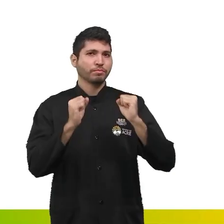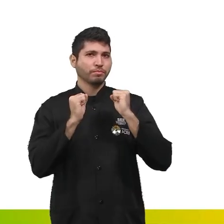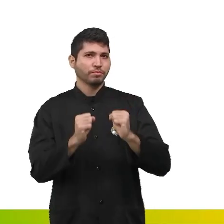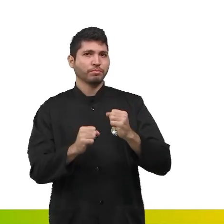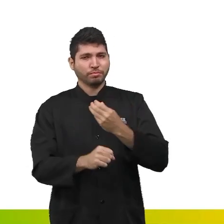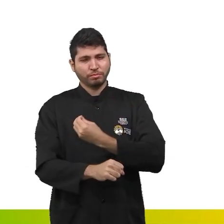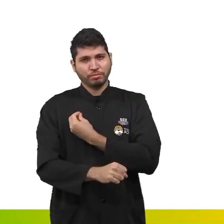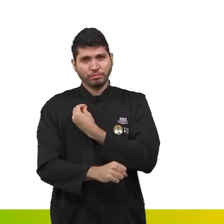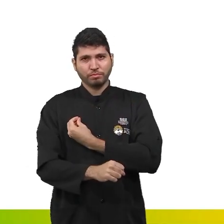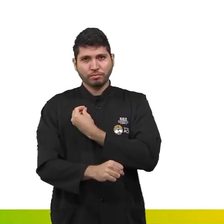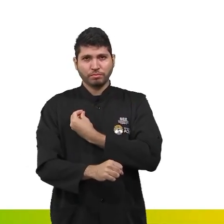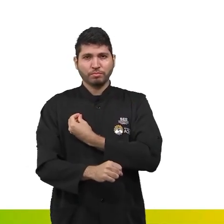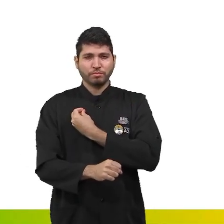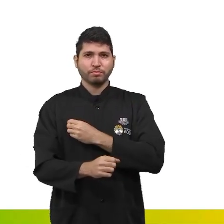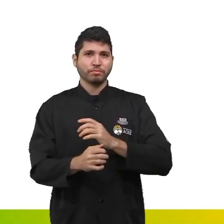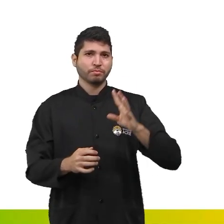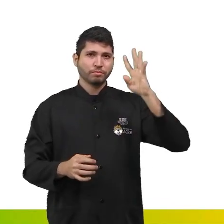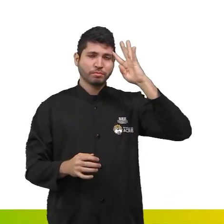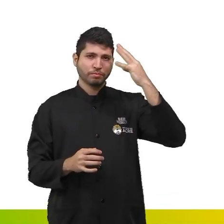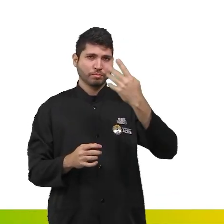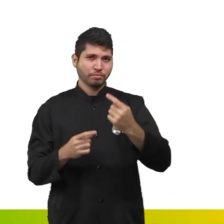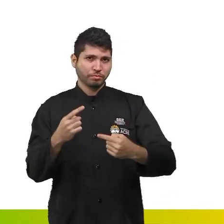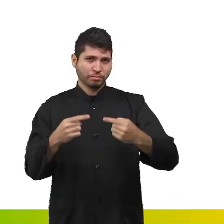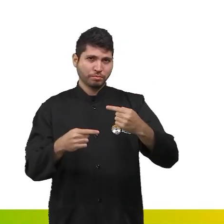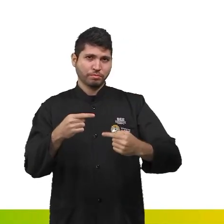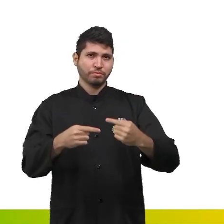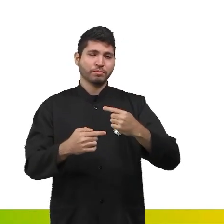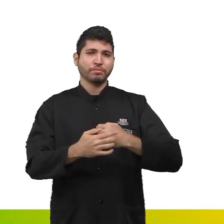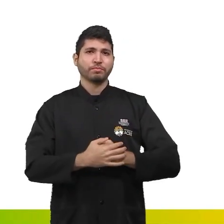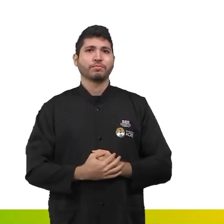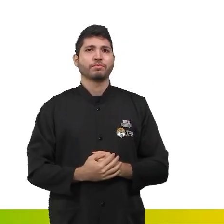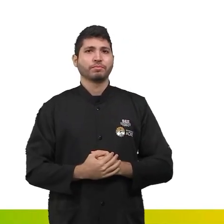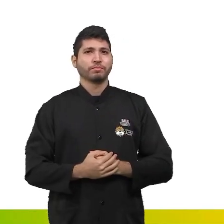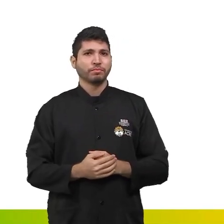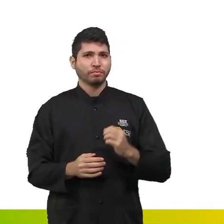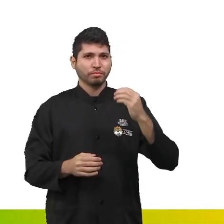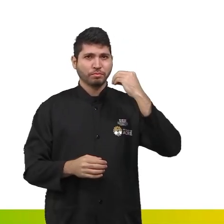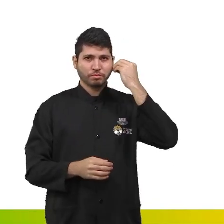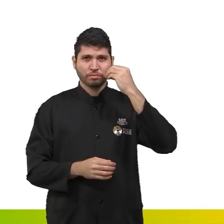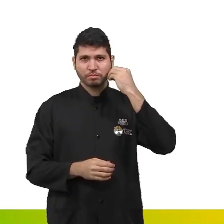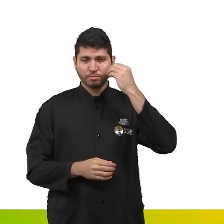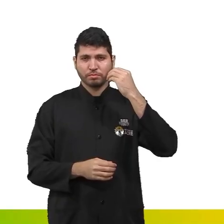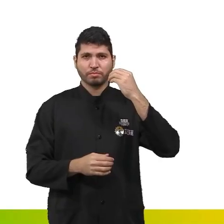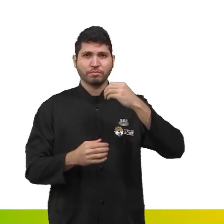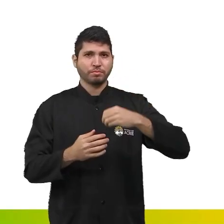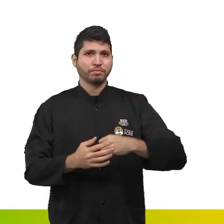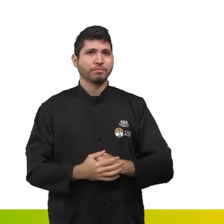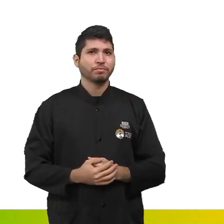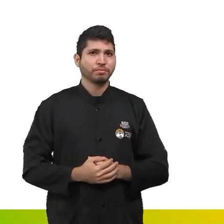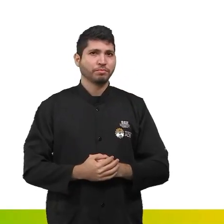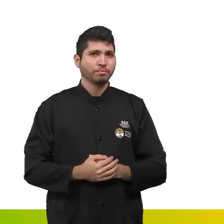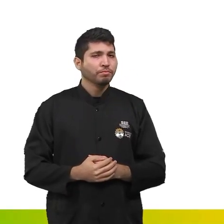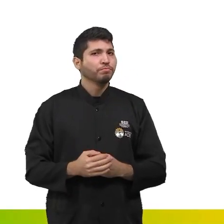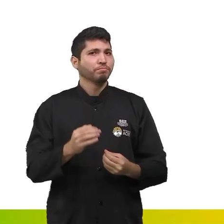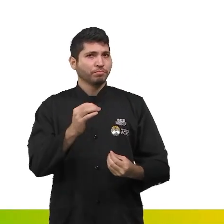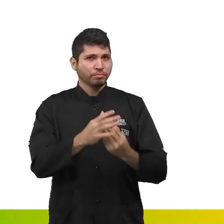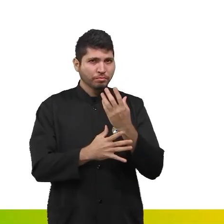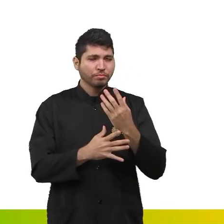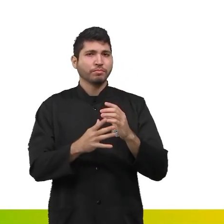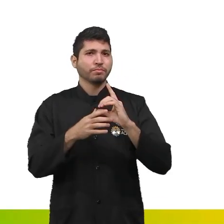participar diretamente das decisões políticas. Essa experiência é considerada uma das origens